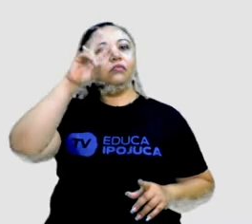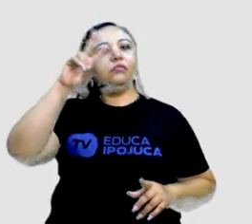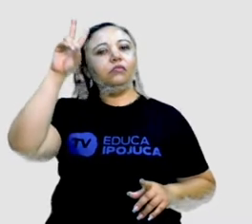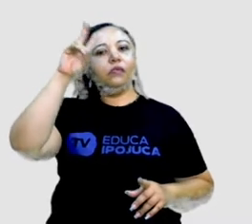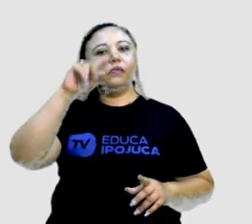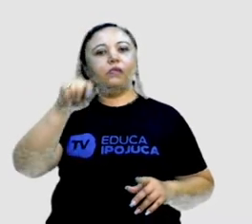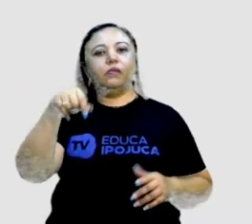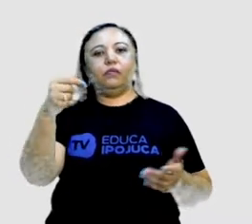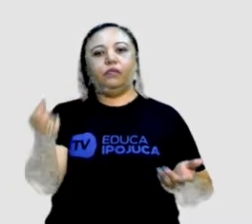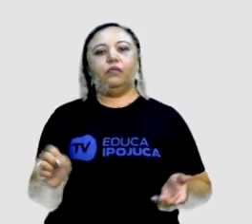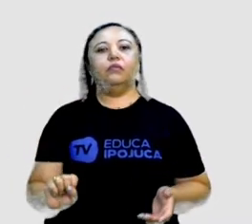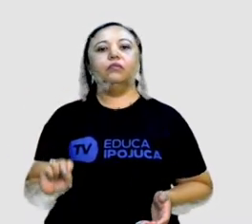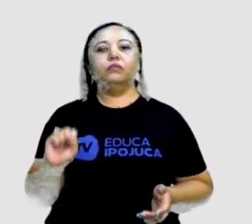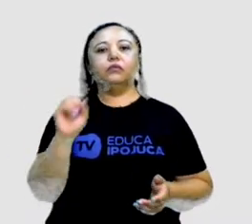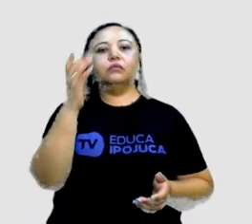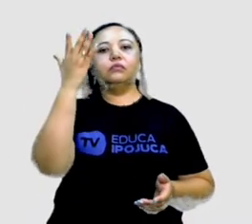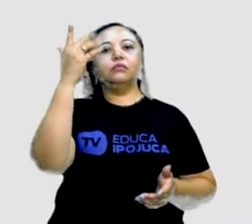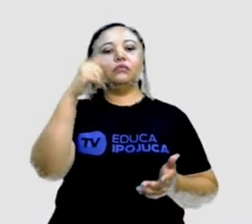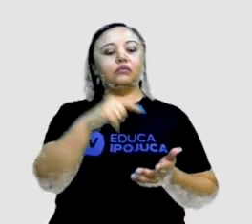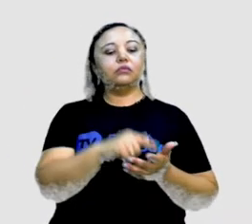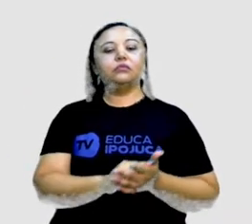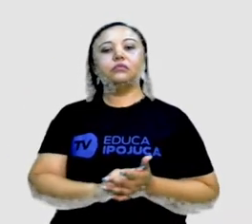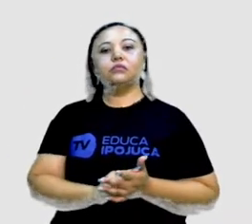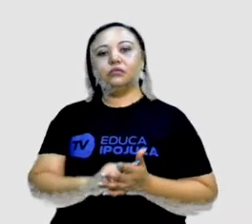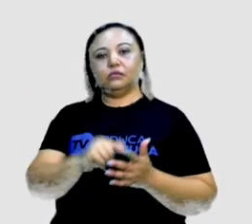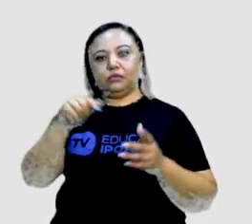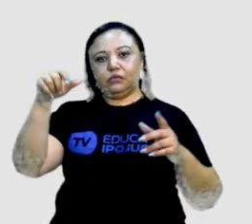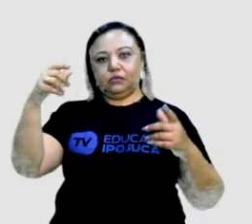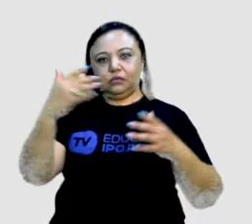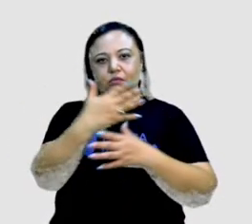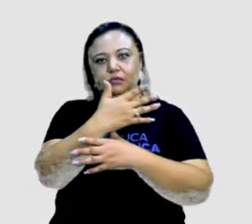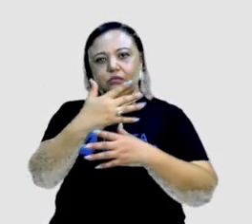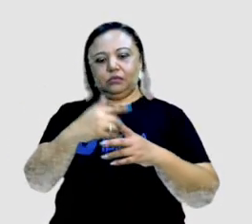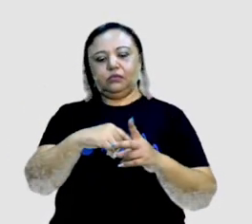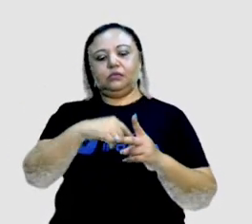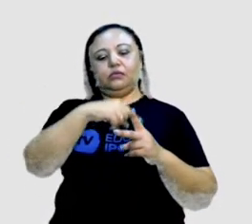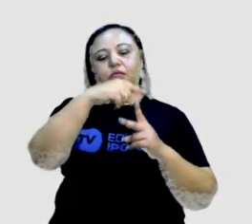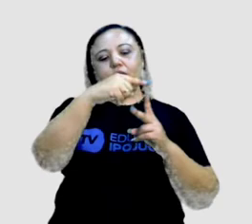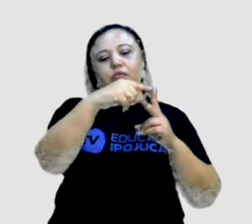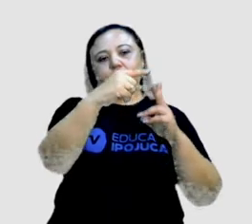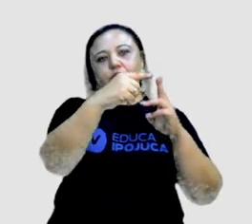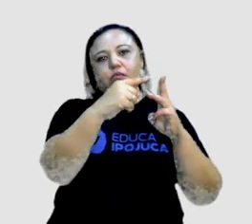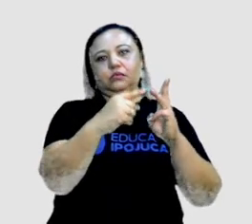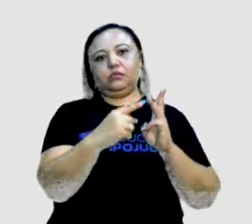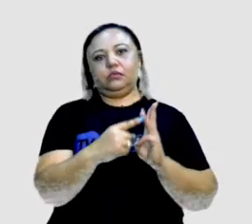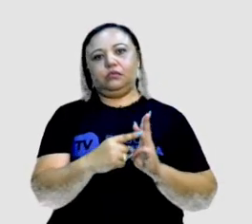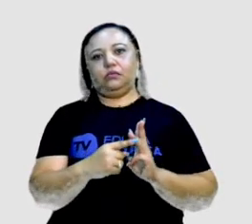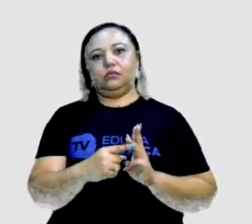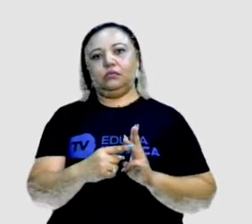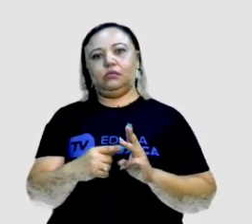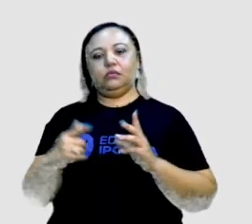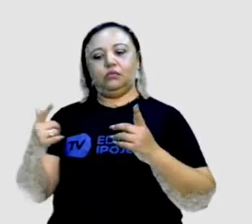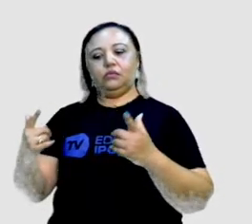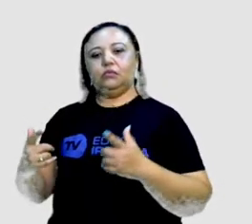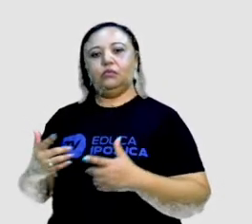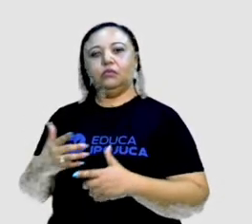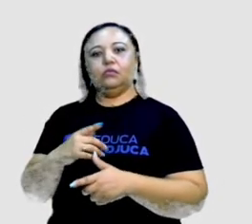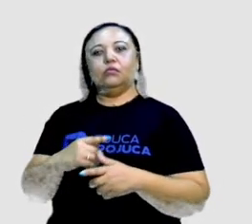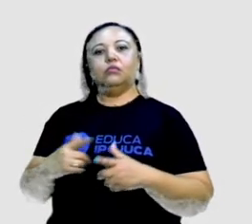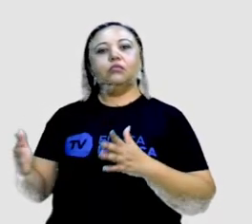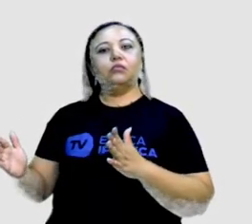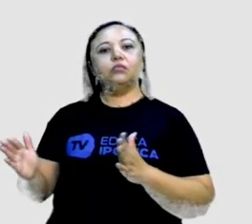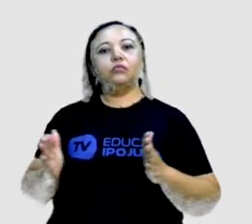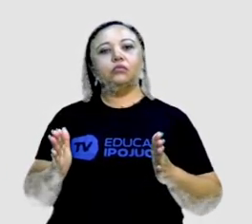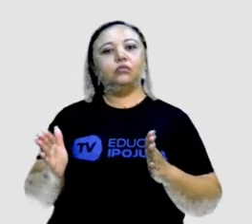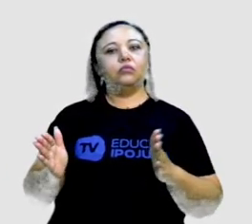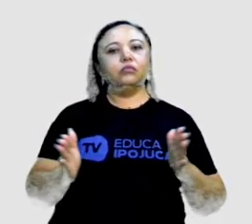poderiam acontecer na cidade em três momentos diferentes? Observem aí as fotos. Que tipo de história? Histórias de amor, história